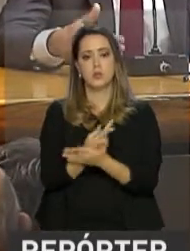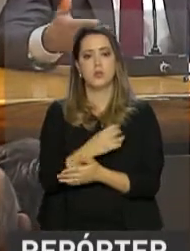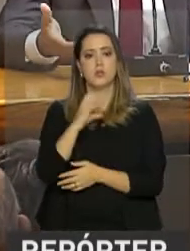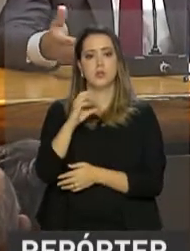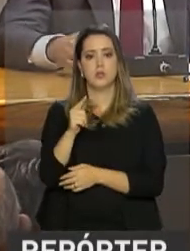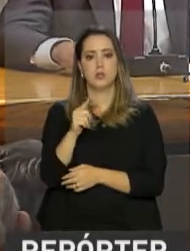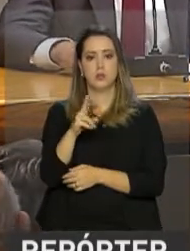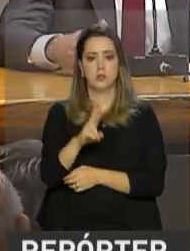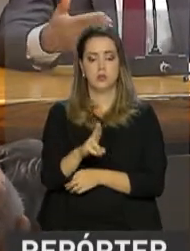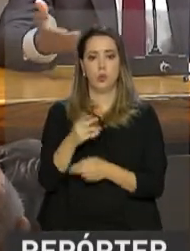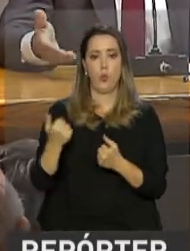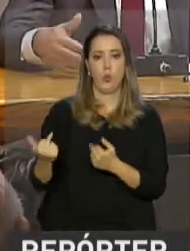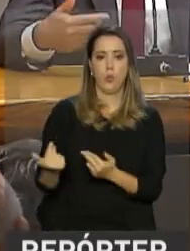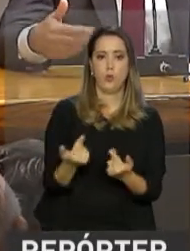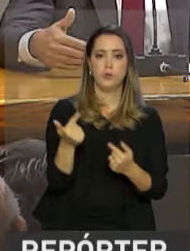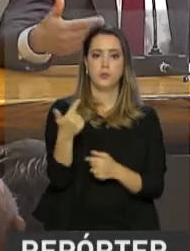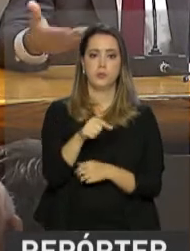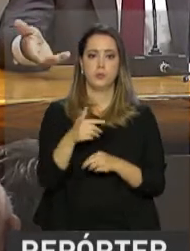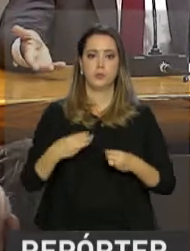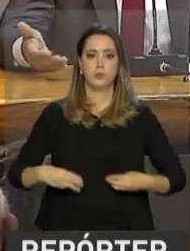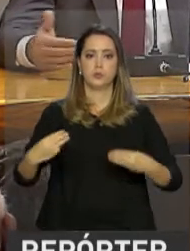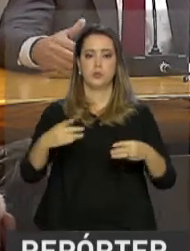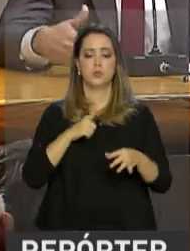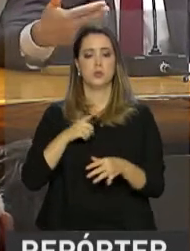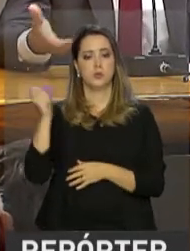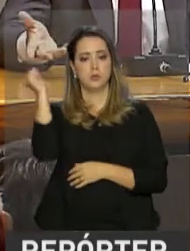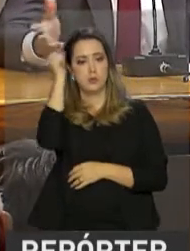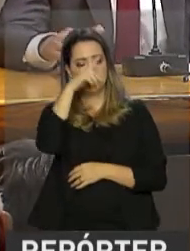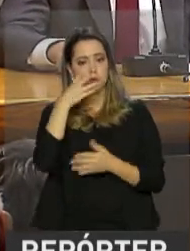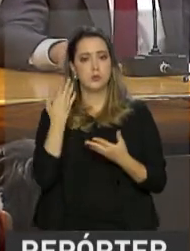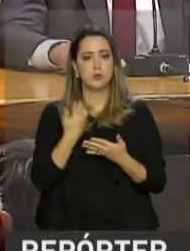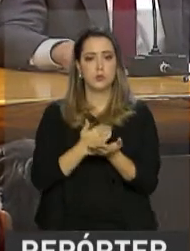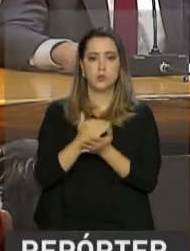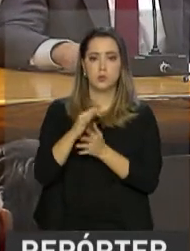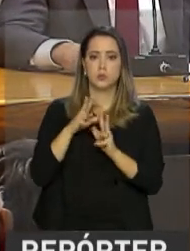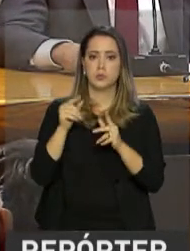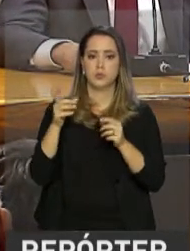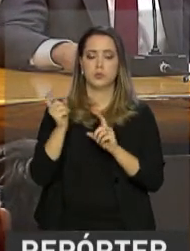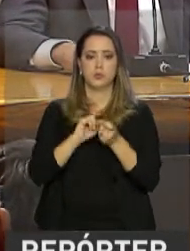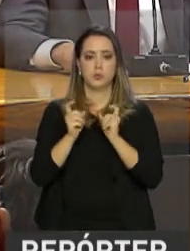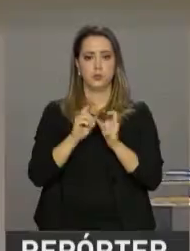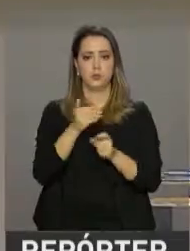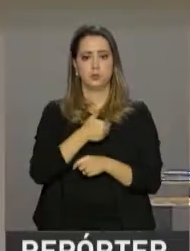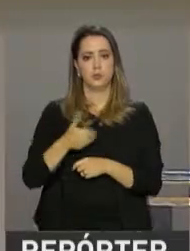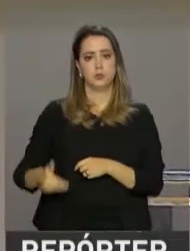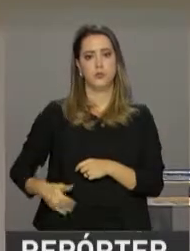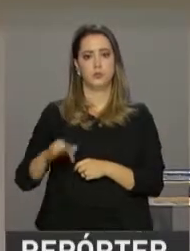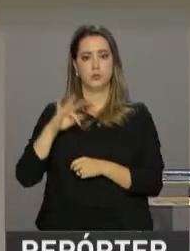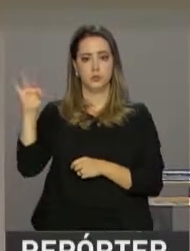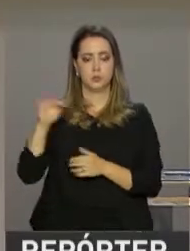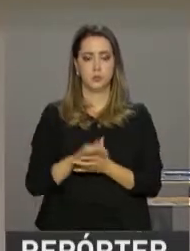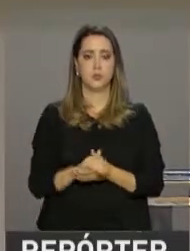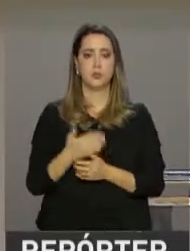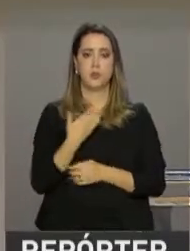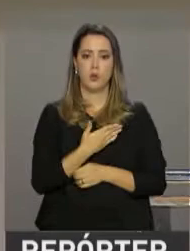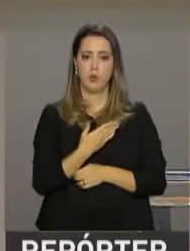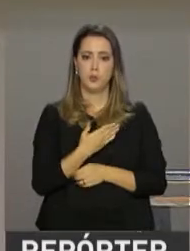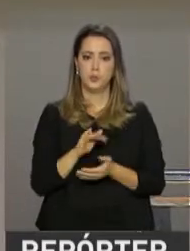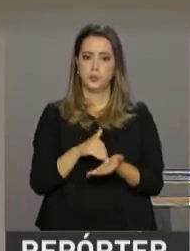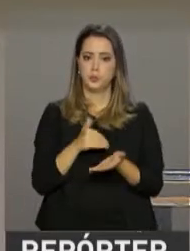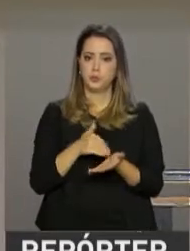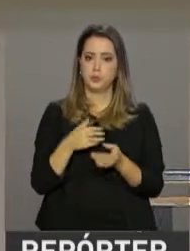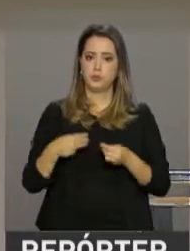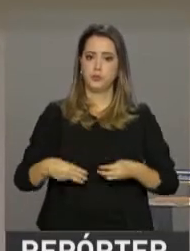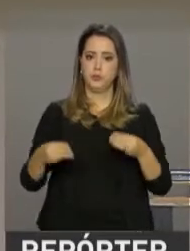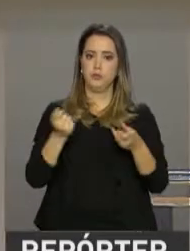base para os demais ministérios penso que temos a dificuldade de implementar isso em toda a administração pública federal o secretário executivo do ministério da fazenda